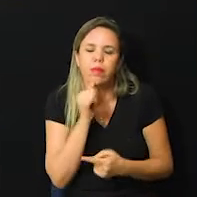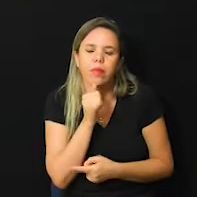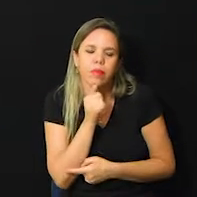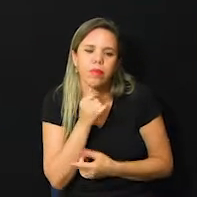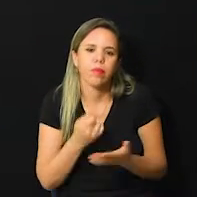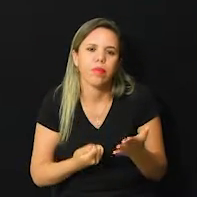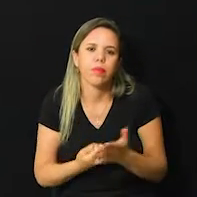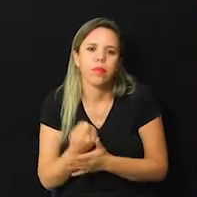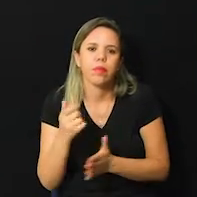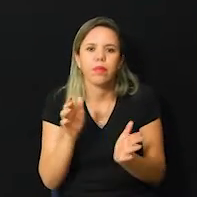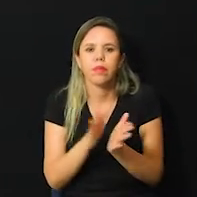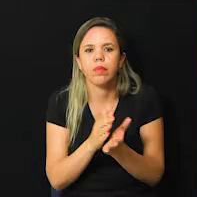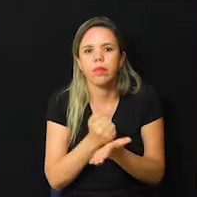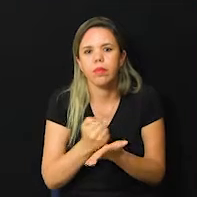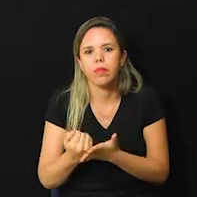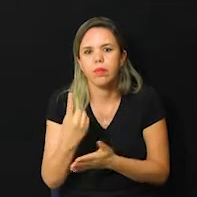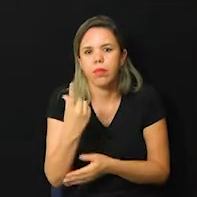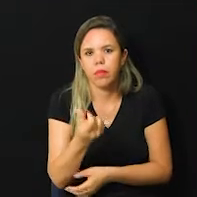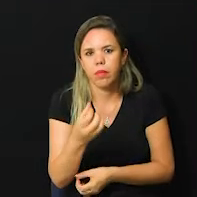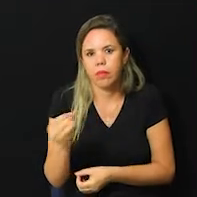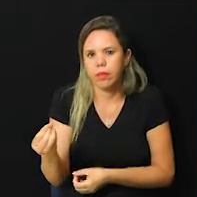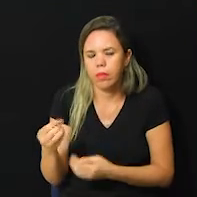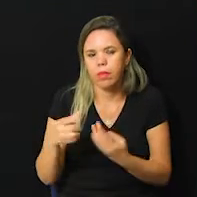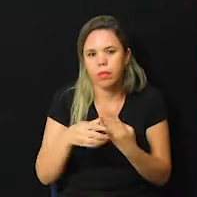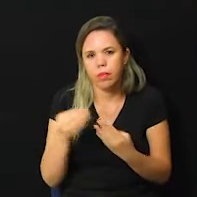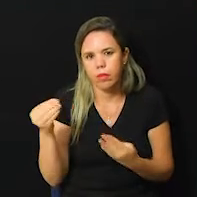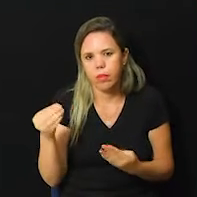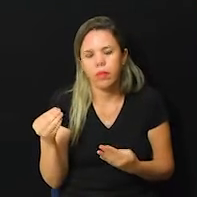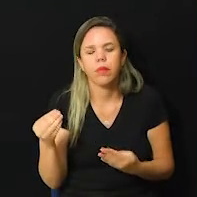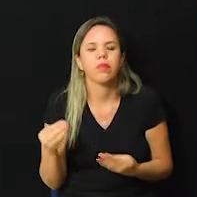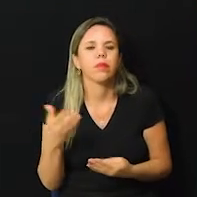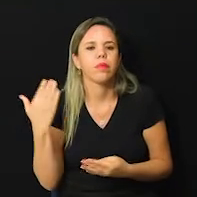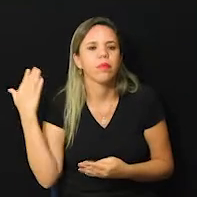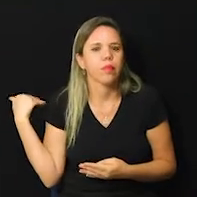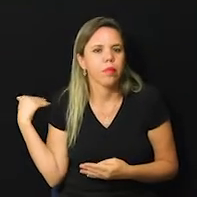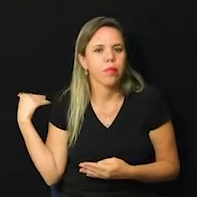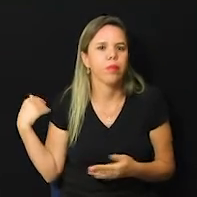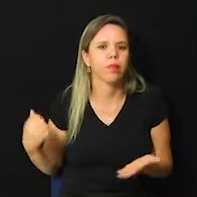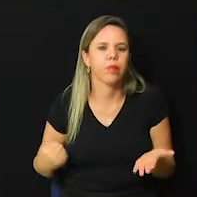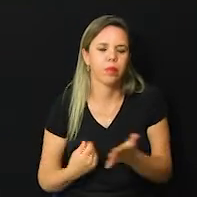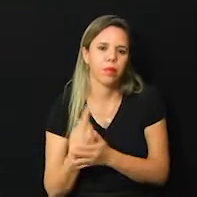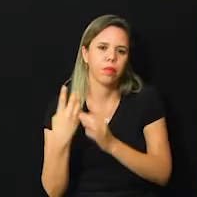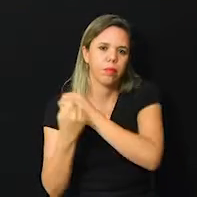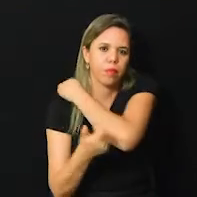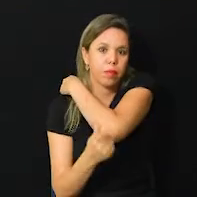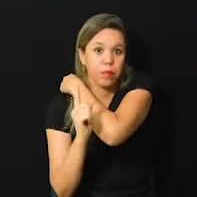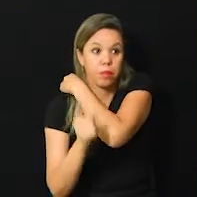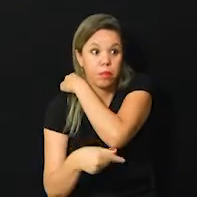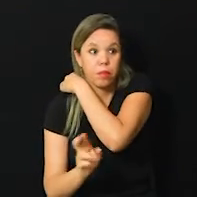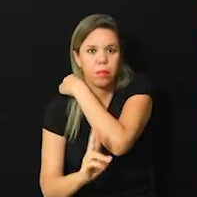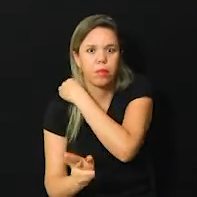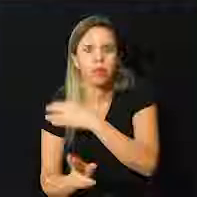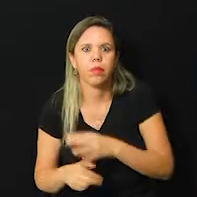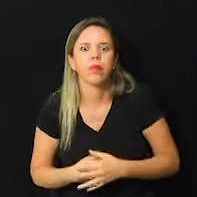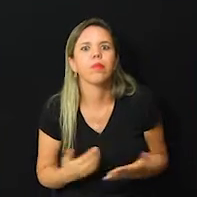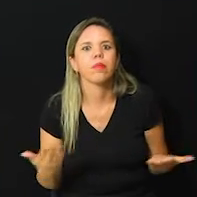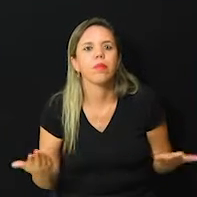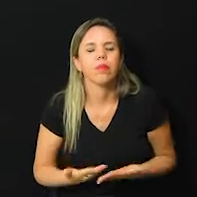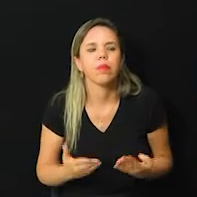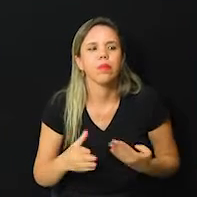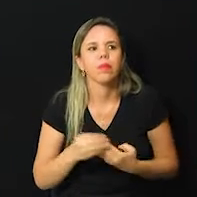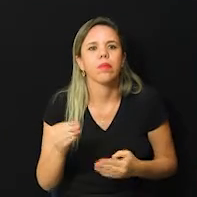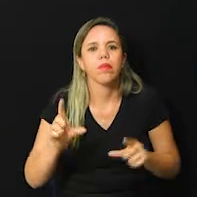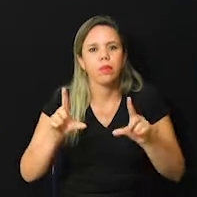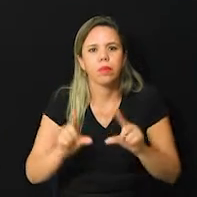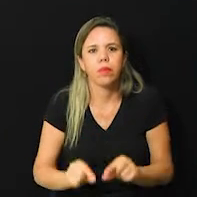por exemplo o visto custa $160 na época quando eu paguei estava quase mil reais hoje